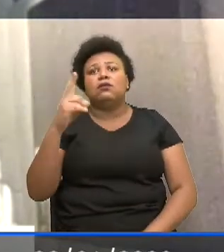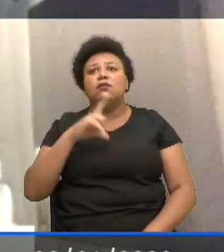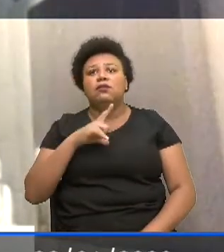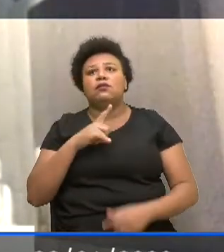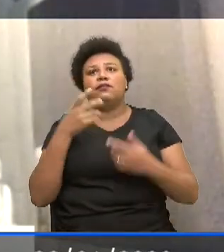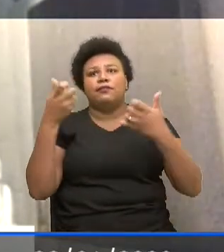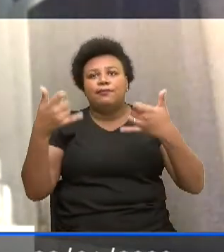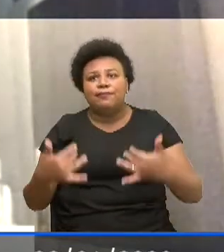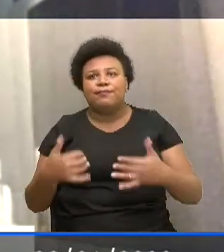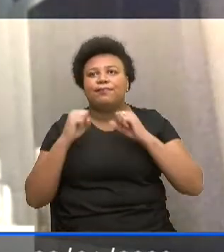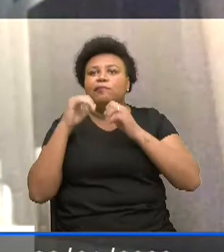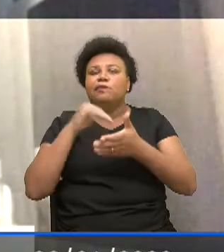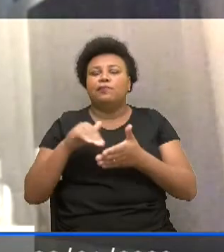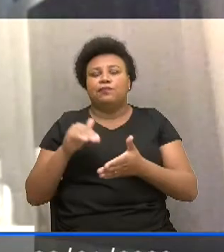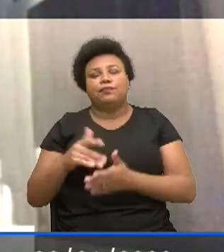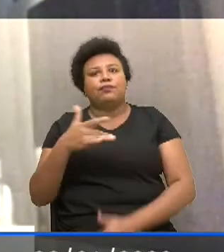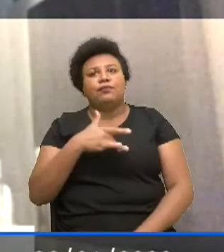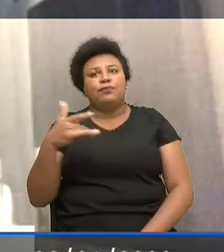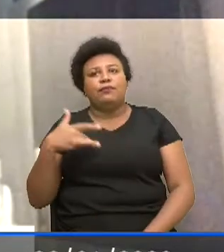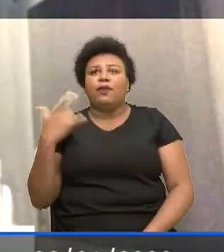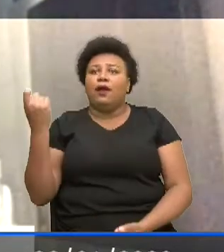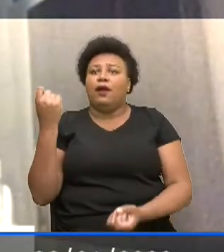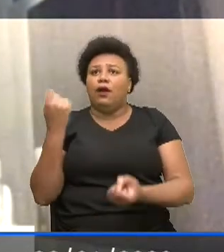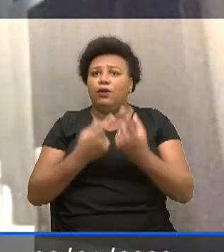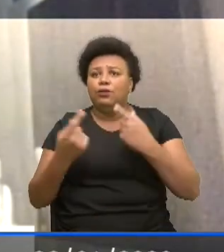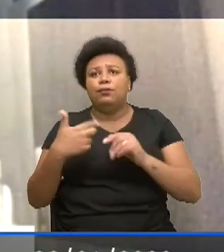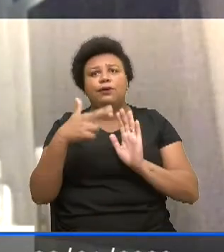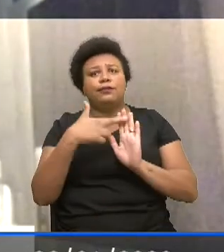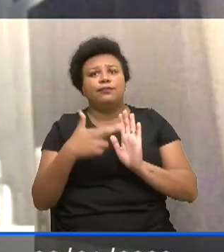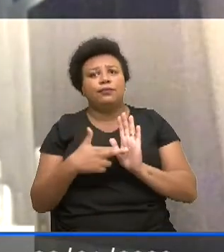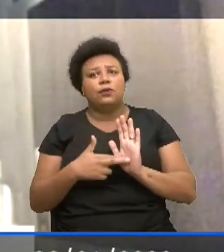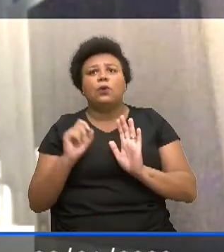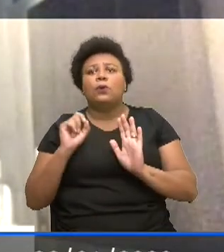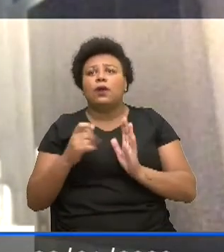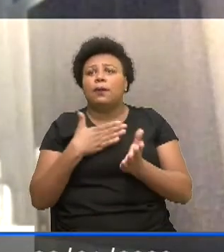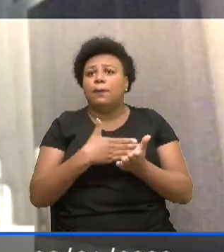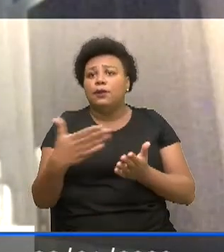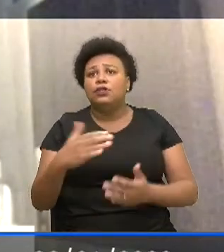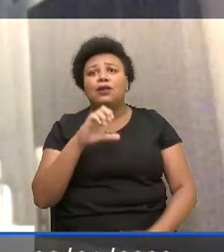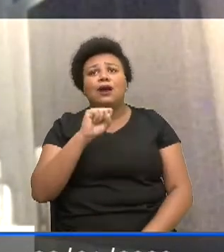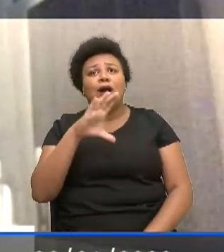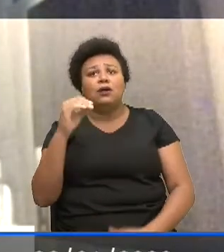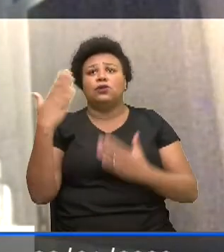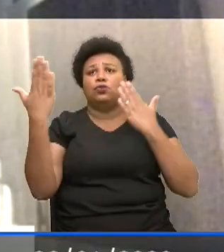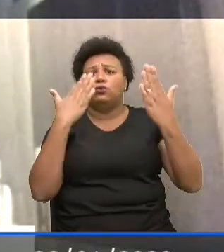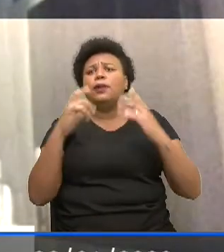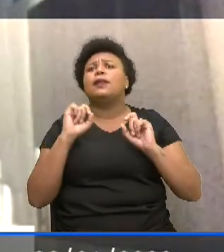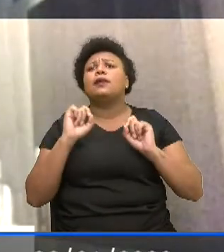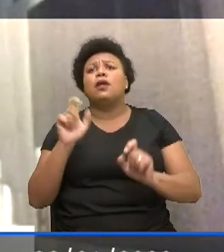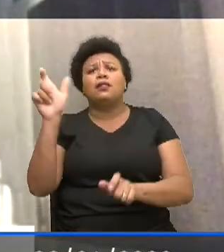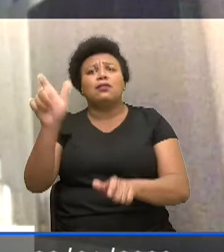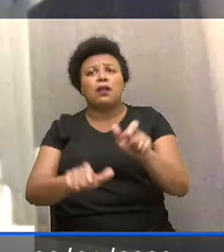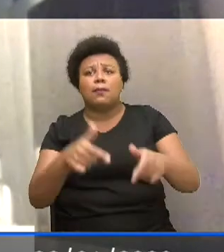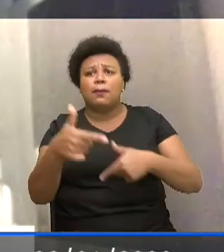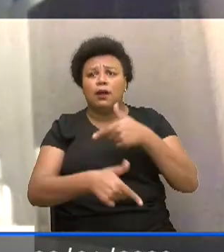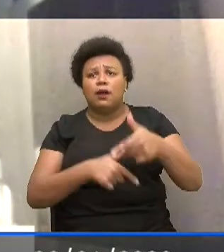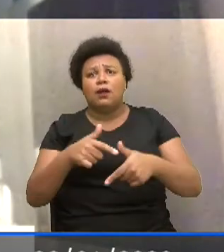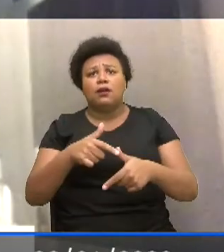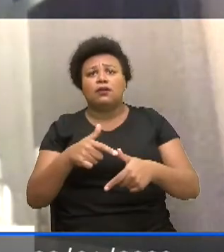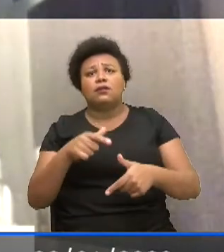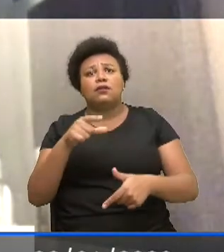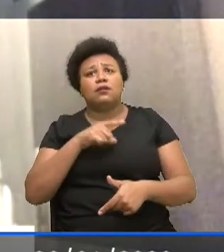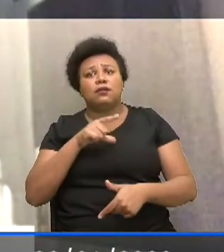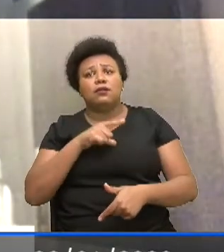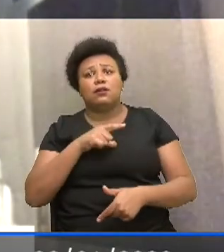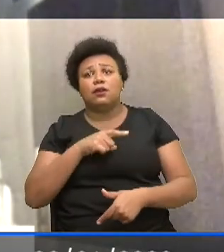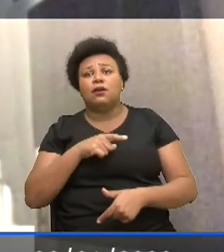pela Secretaria Estadual de Saúde algum procedimento de, a partir do caso suspeito, quais os trabalhadores, em que raio